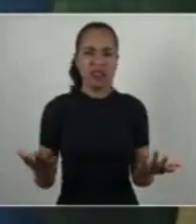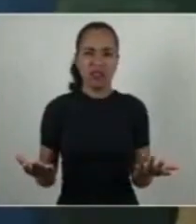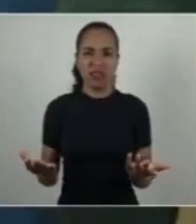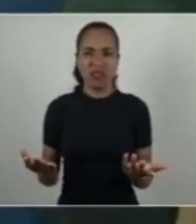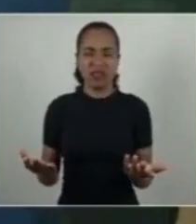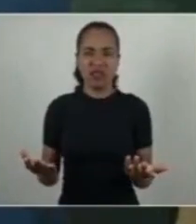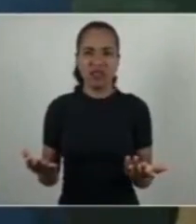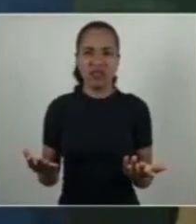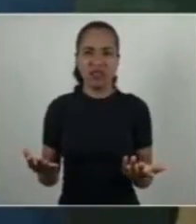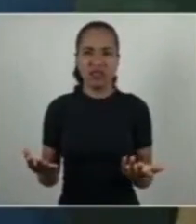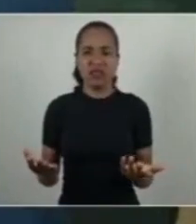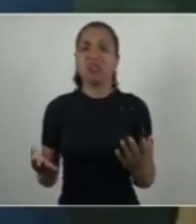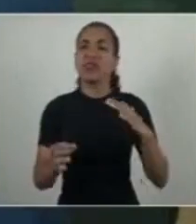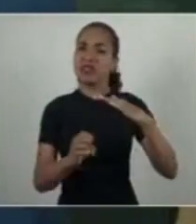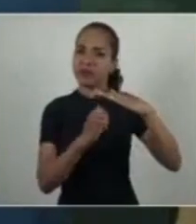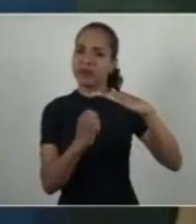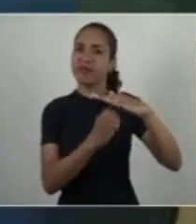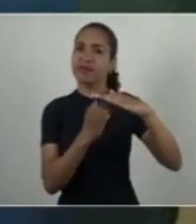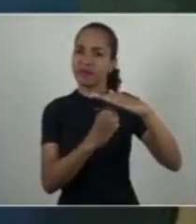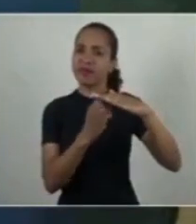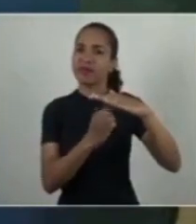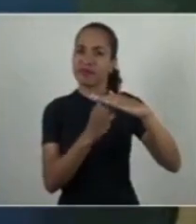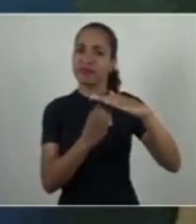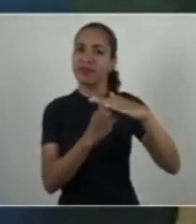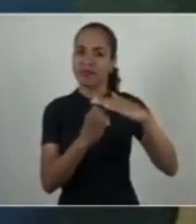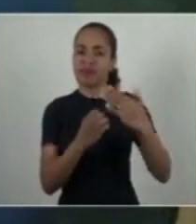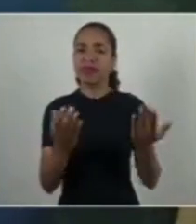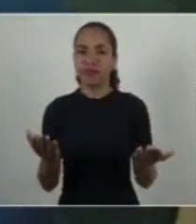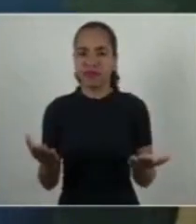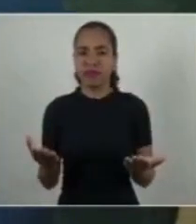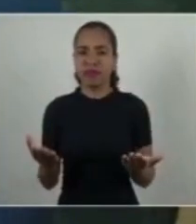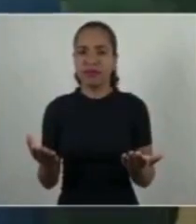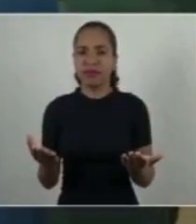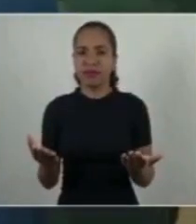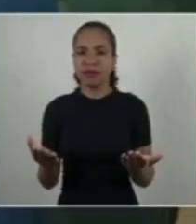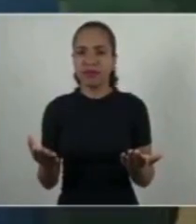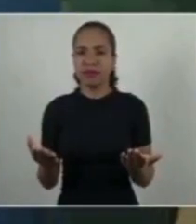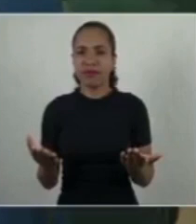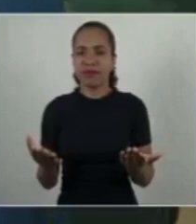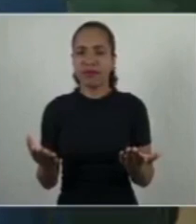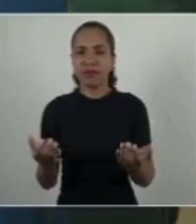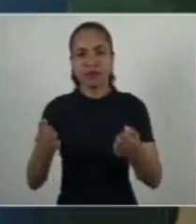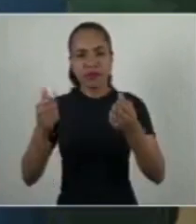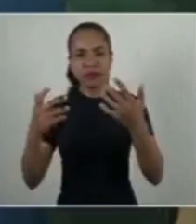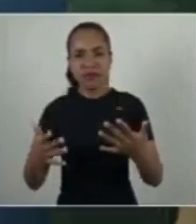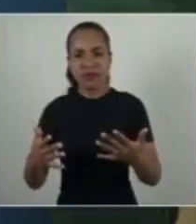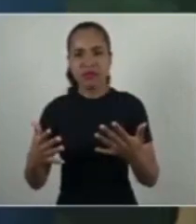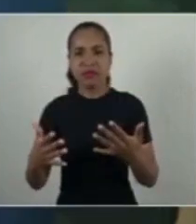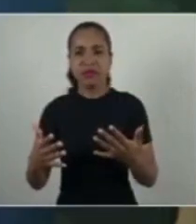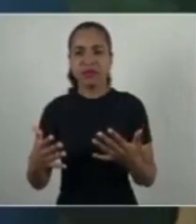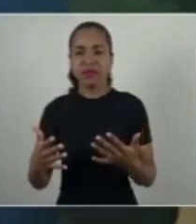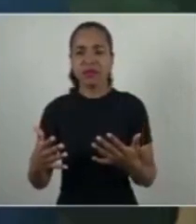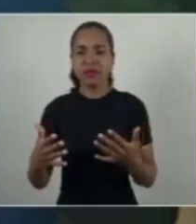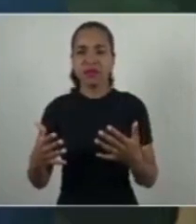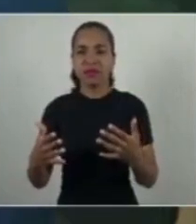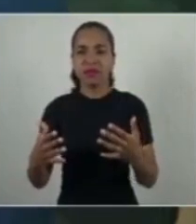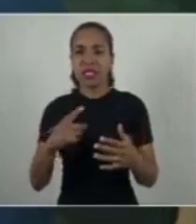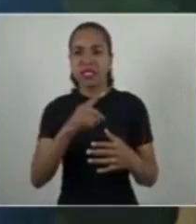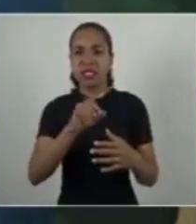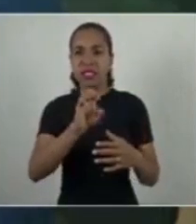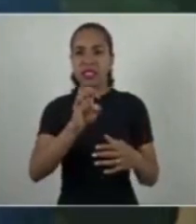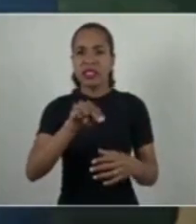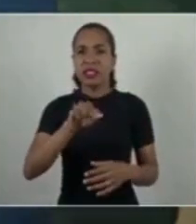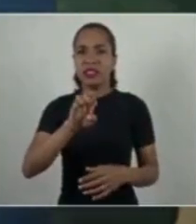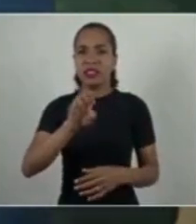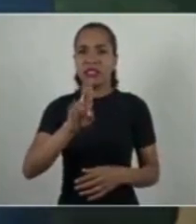porque esse lixo da saneu aqui é um lixo um lixo falar pra gente da da energiza esse lixo da Energisa